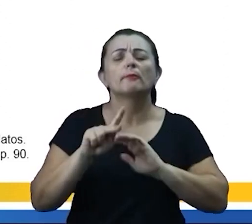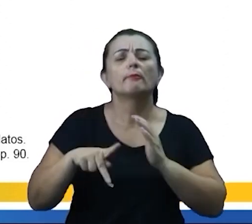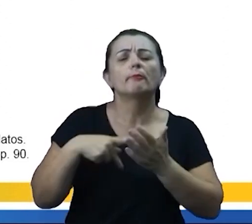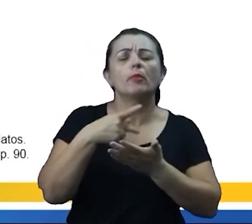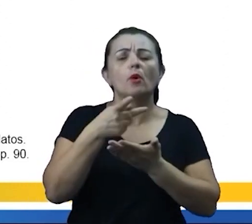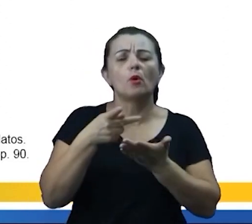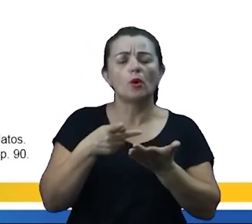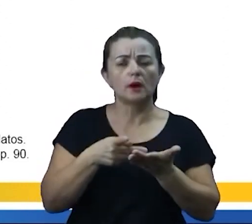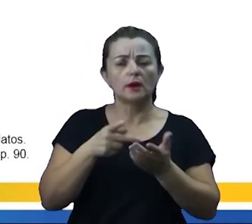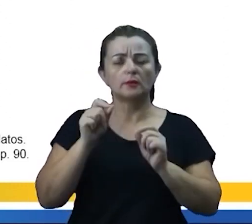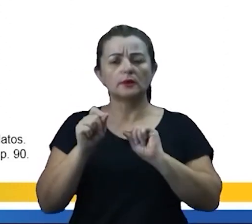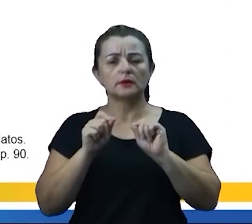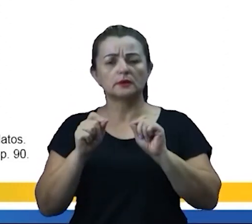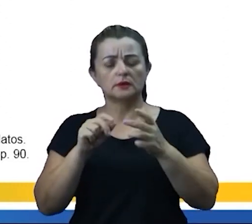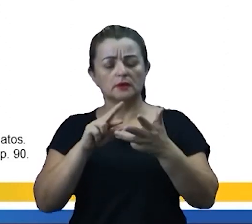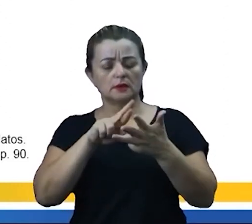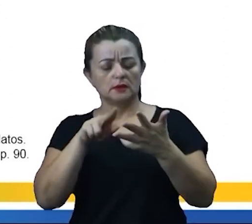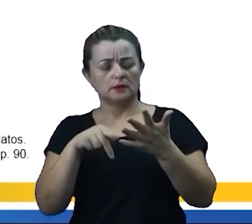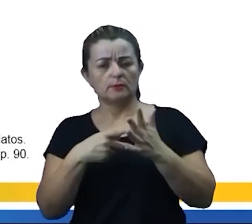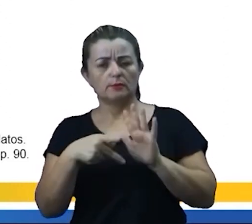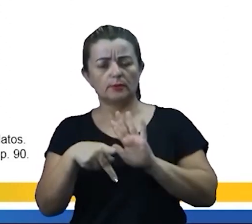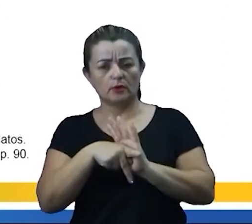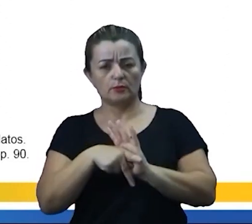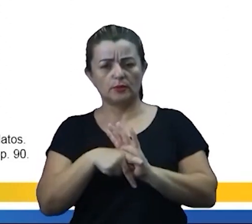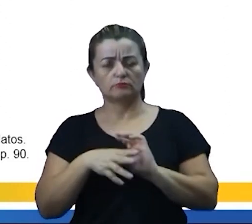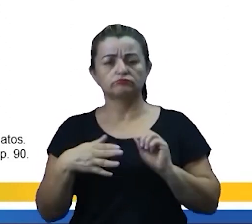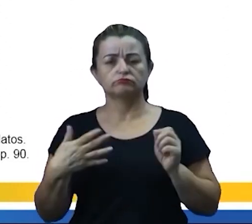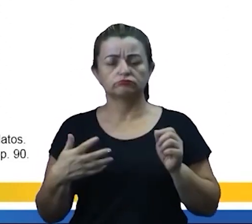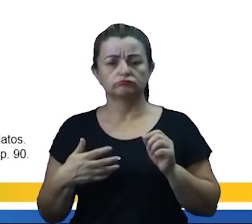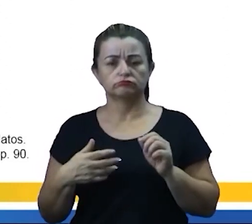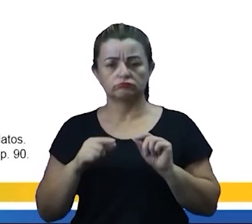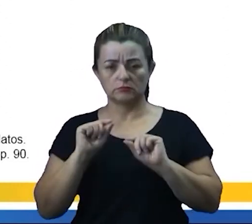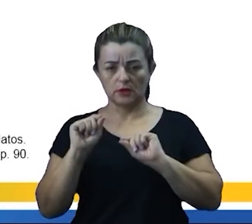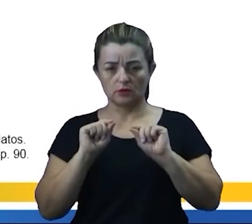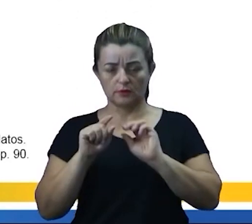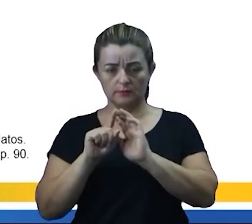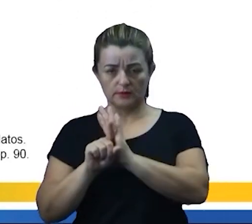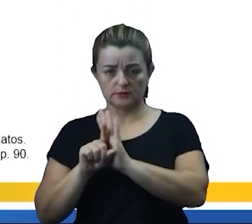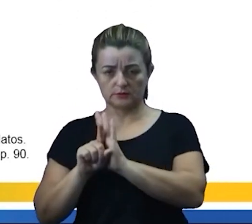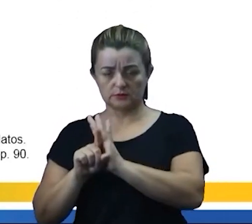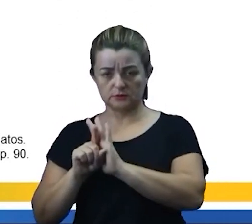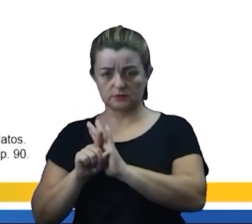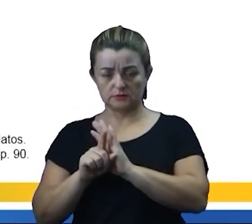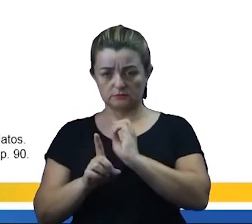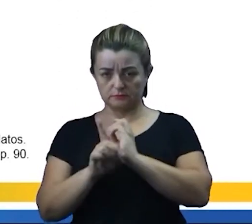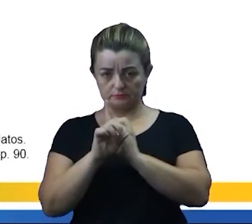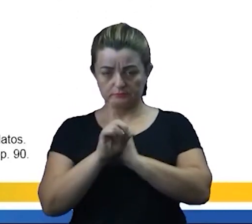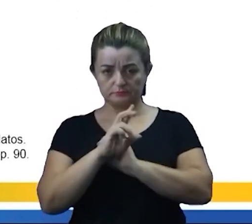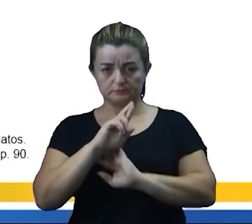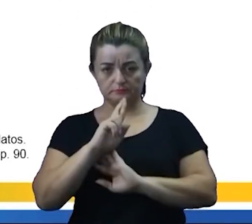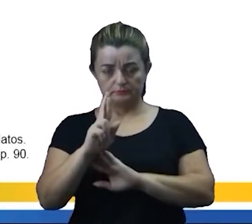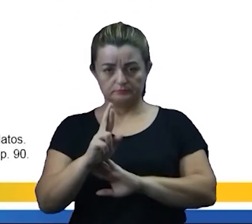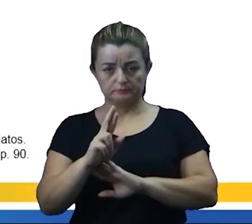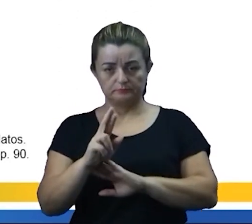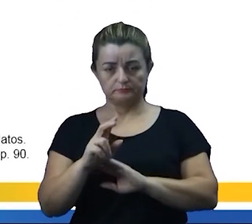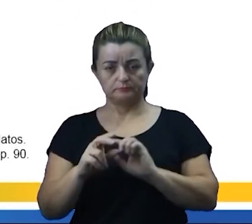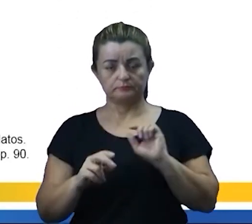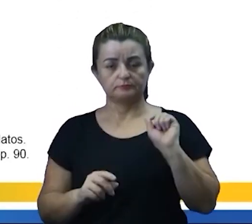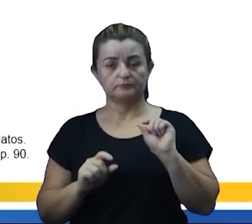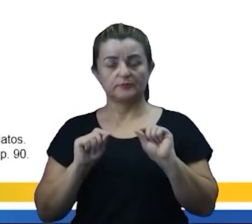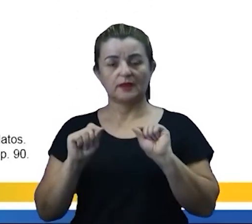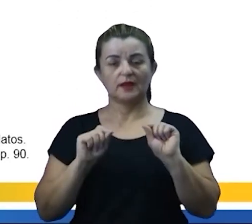sendo 2 quartetos e 2 tercetos? Pause o vídeo, vá pesquisar no seu material. Encontrou a resposta? Muito bem, é